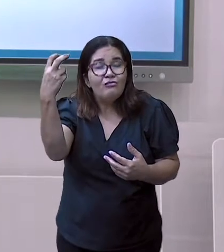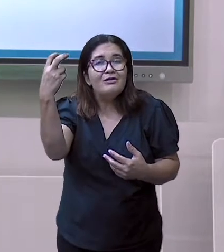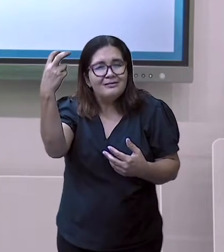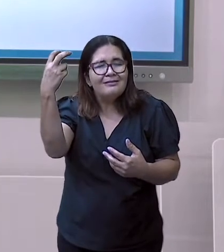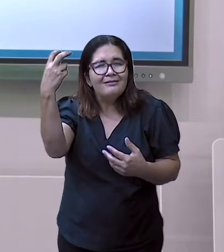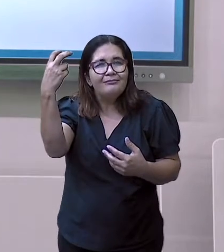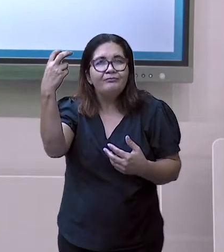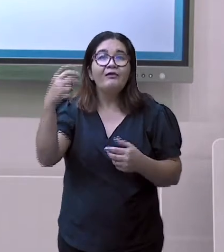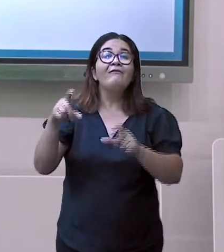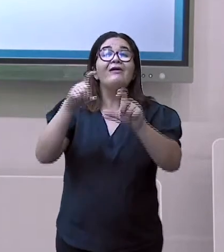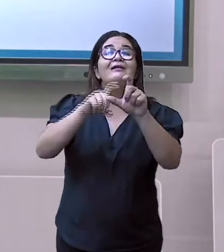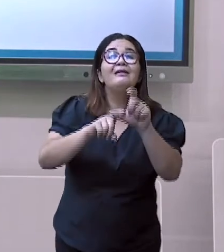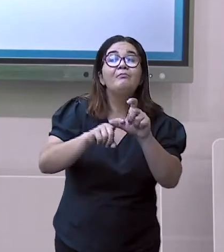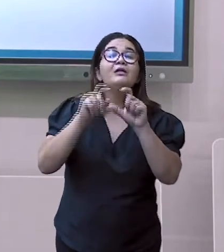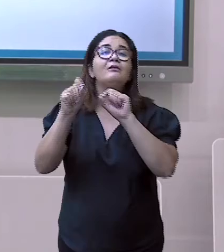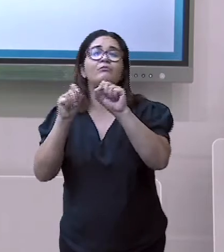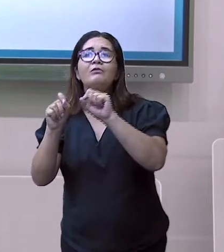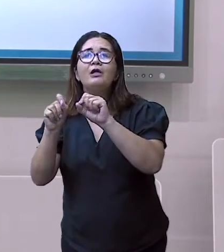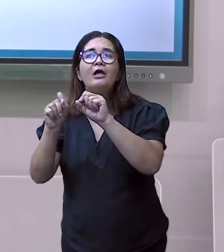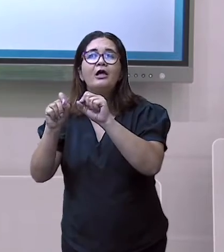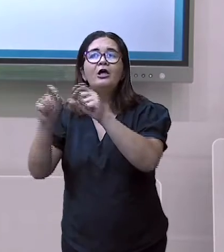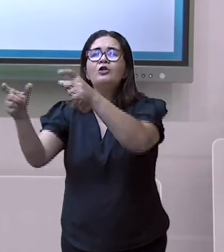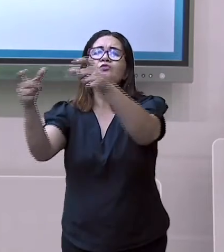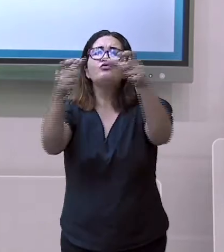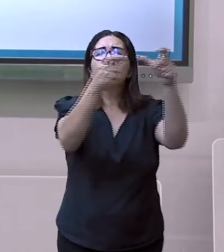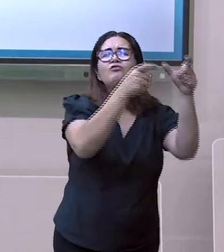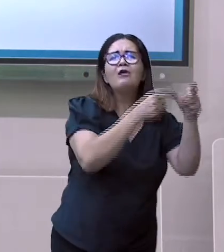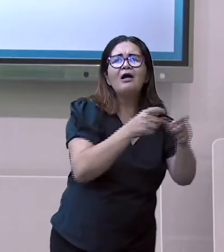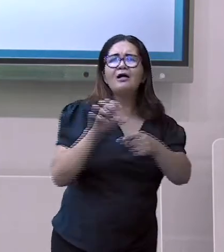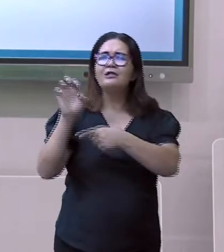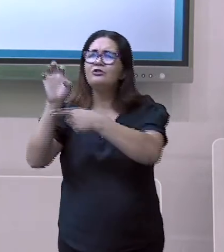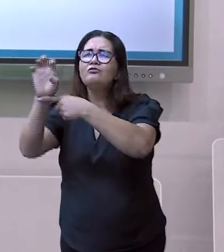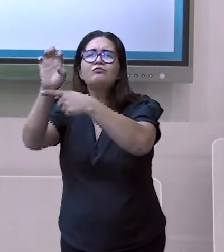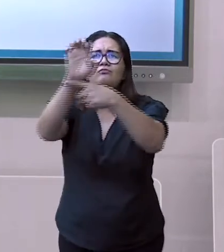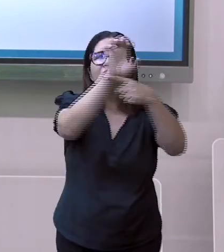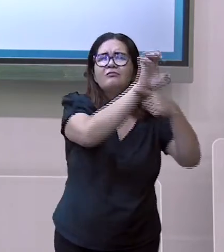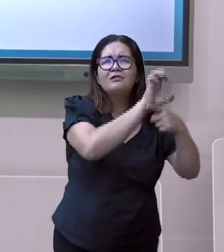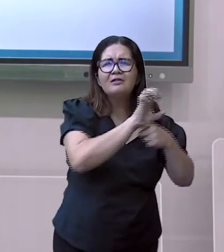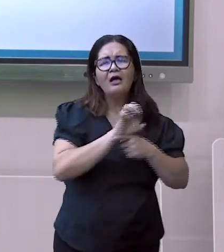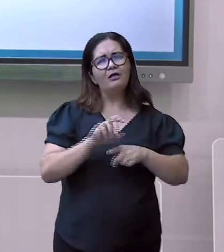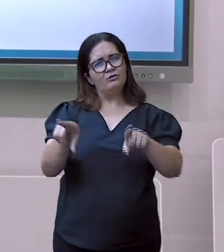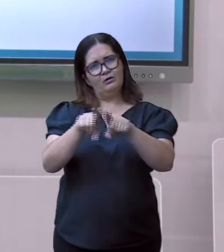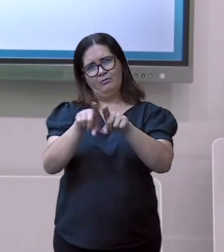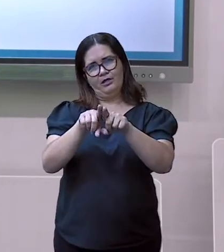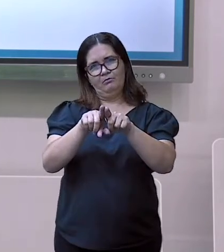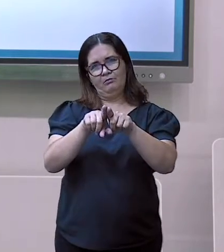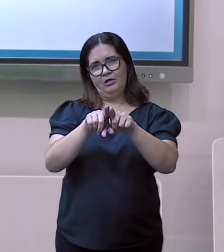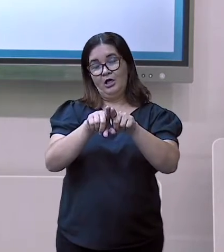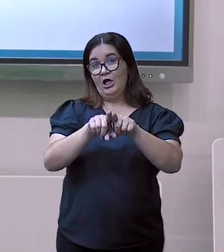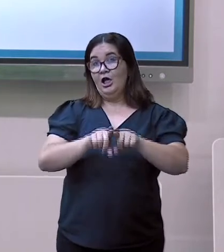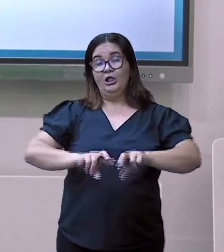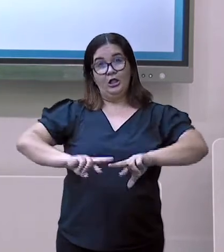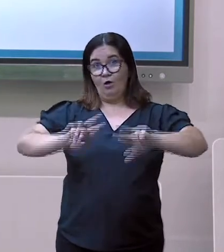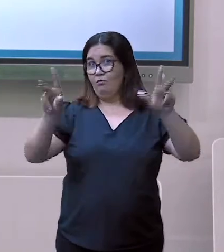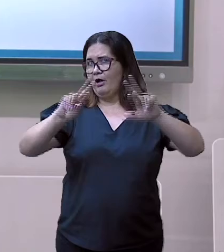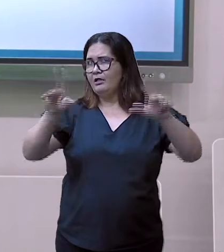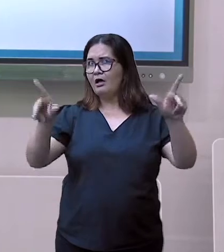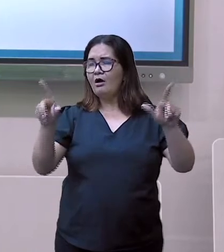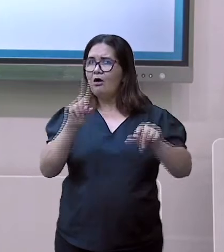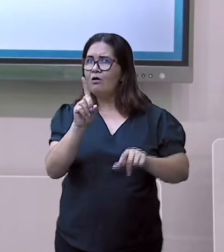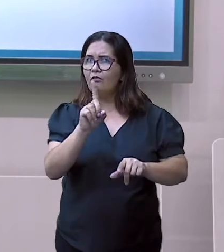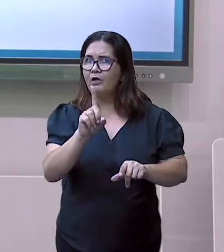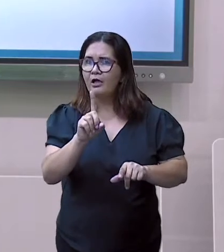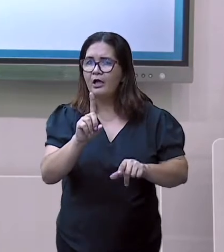região para região, são costumes que ali vão variando. Não é que toda a população consuma